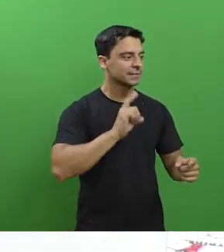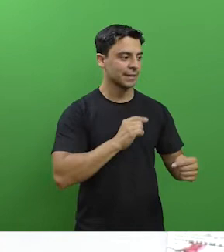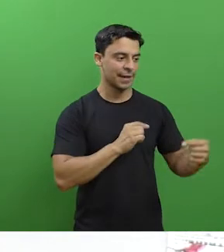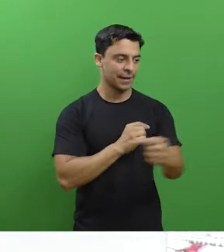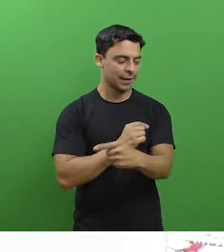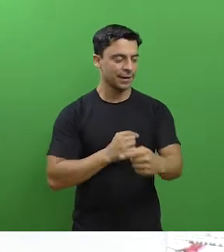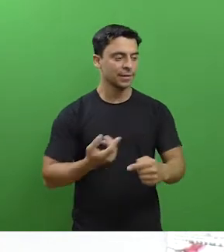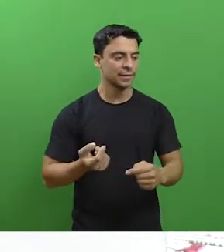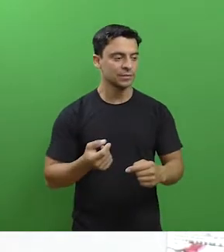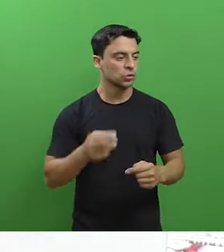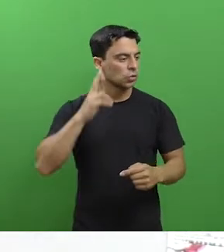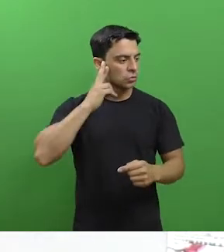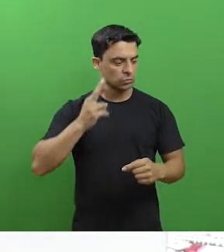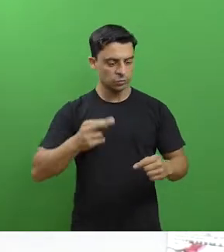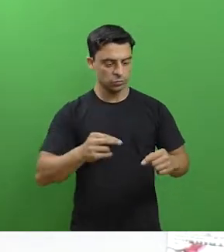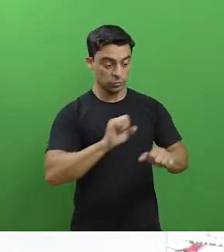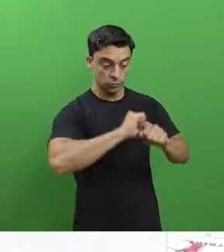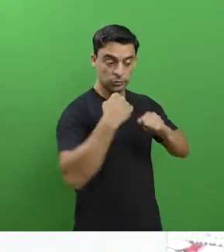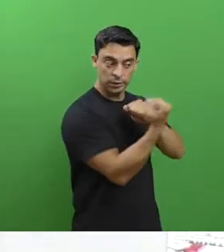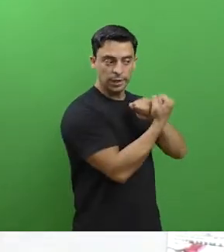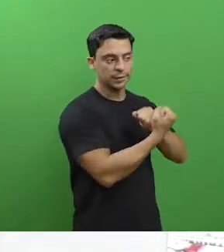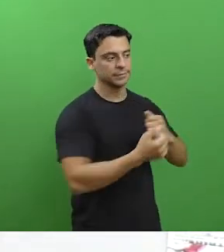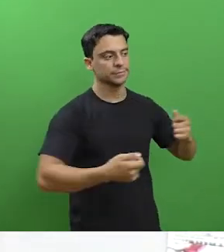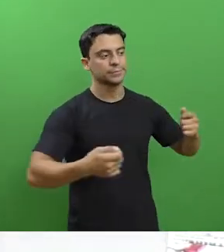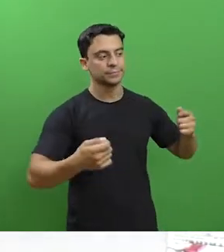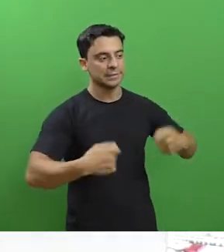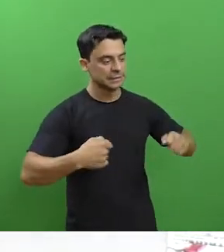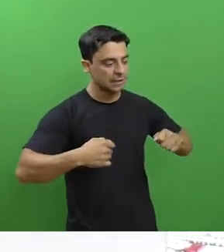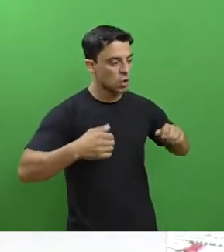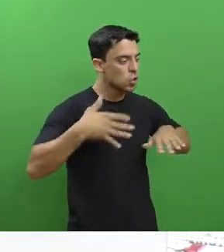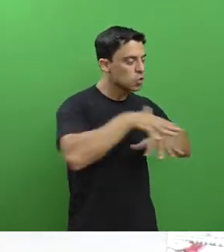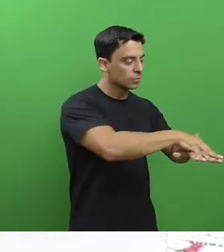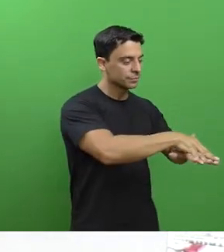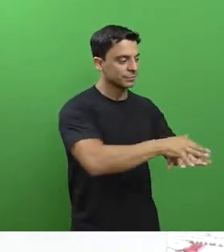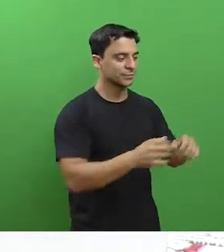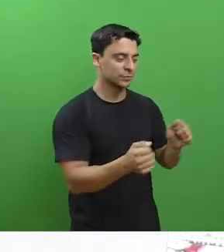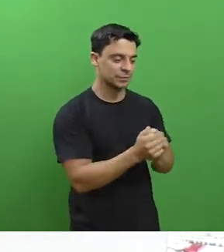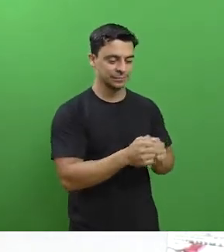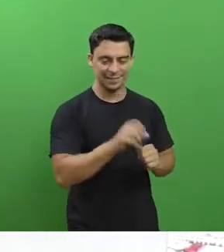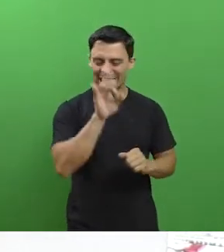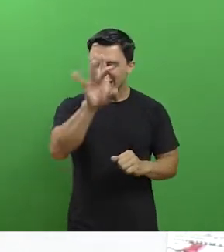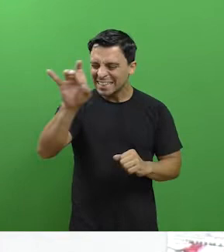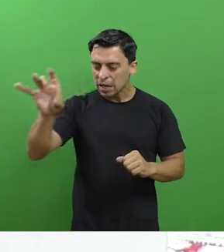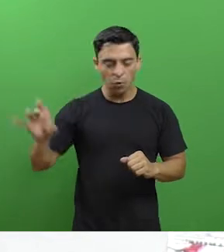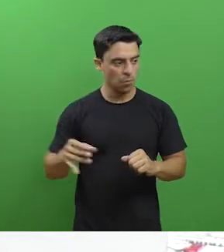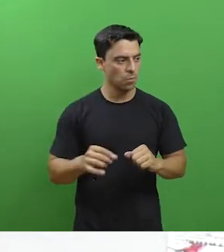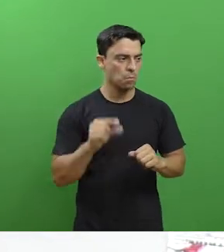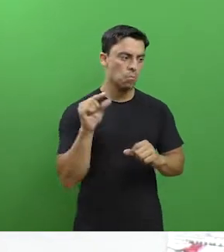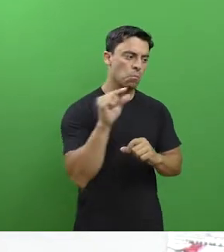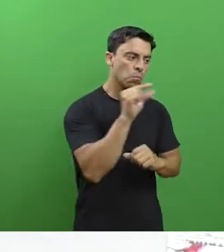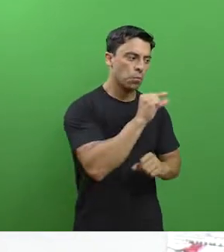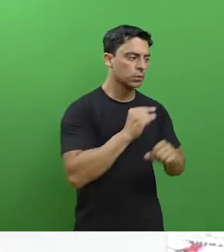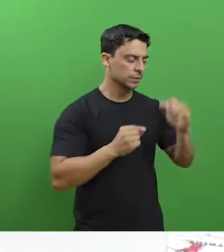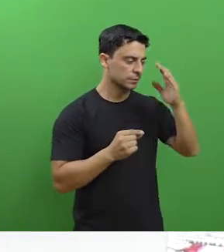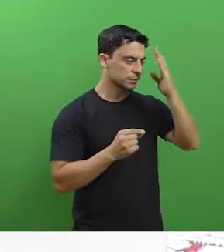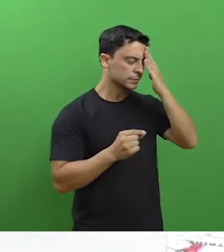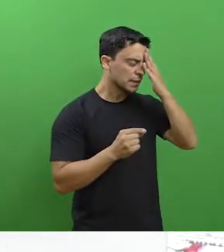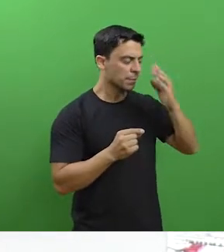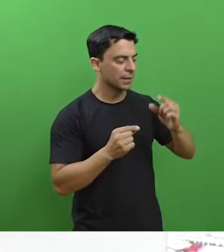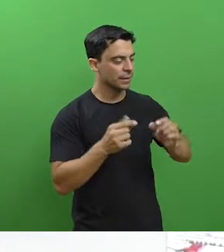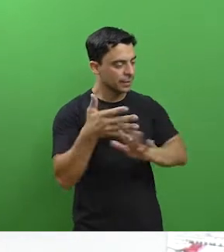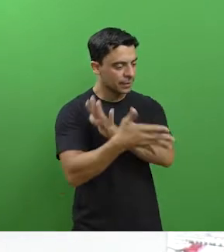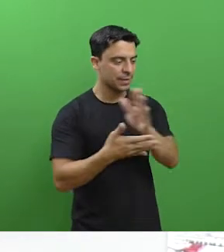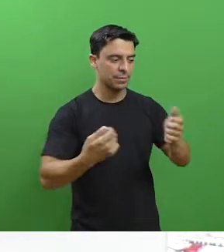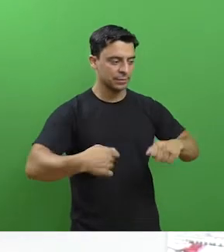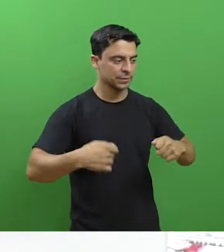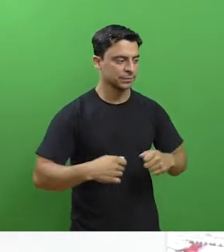nessa sociedade. E há uma necessidade mesmo de repente, todo mundo saber um pouquinho de Libras. Realmente, o surdo, ele